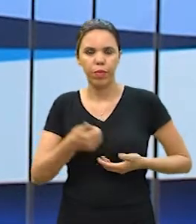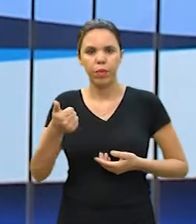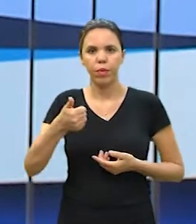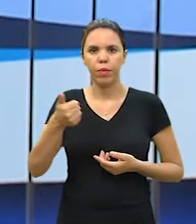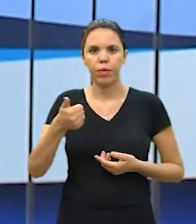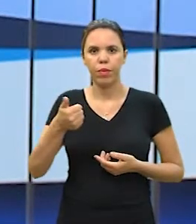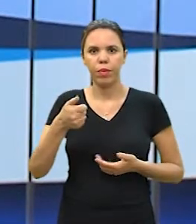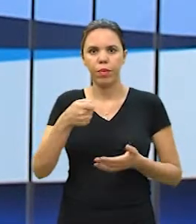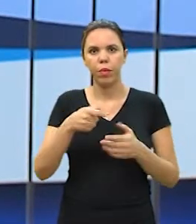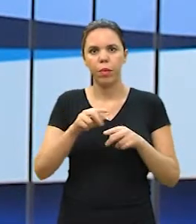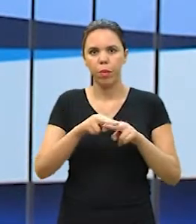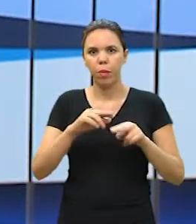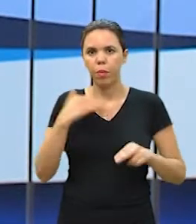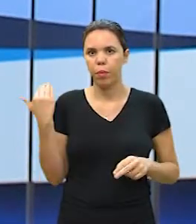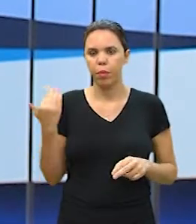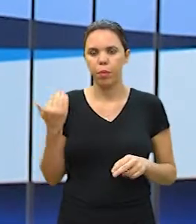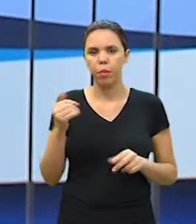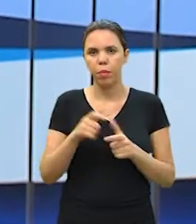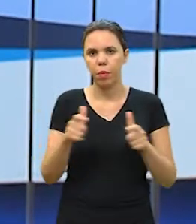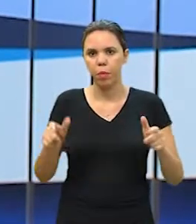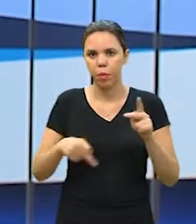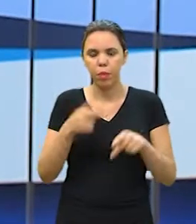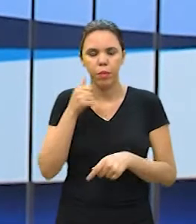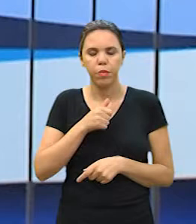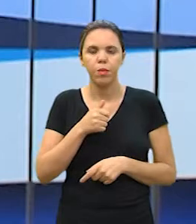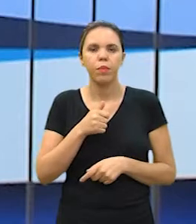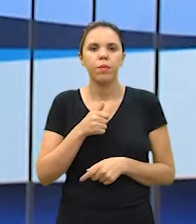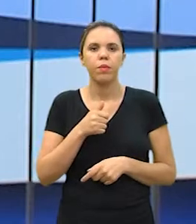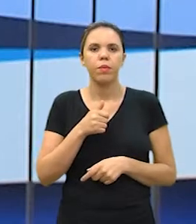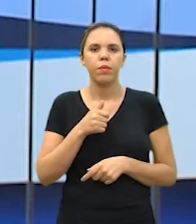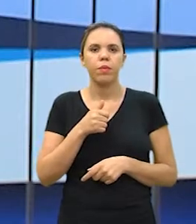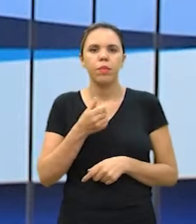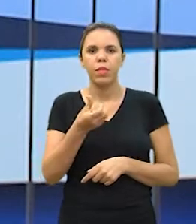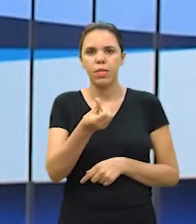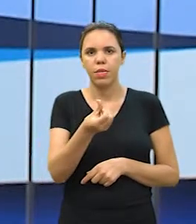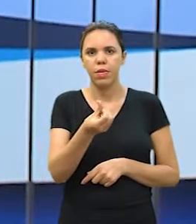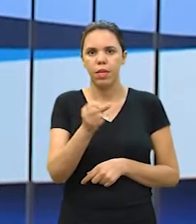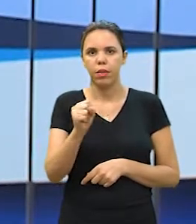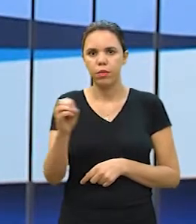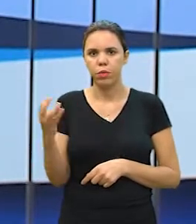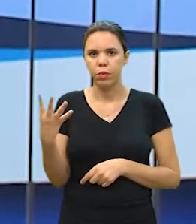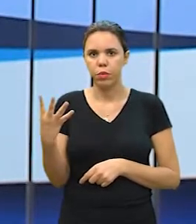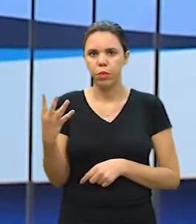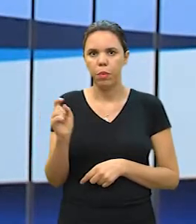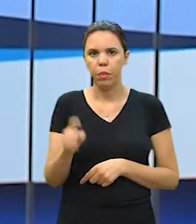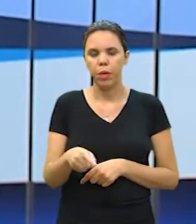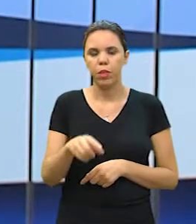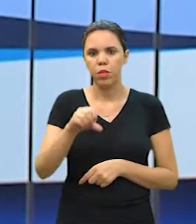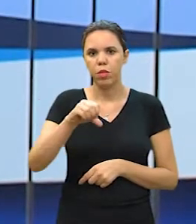a primeira causa de morte entre a população feminina, com